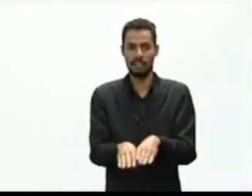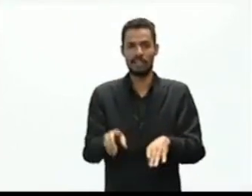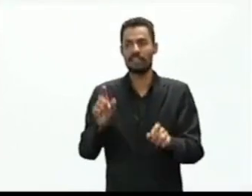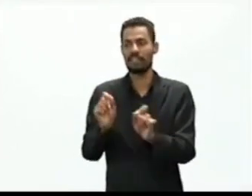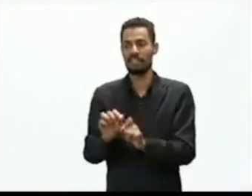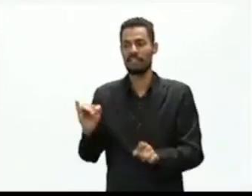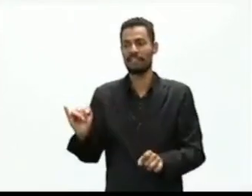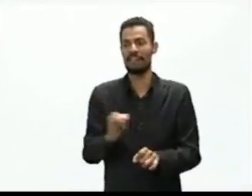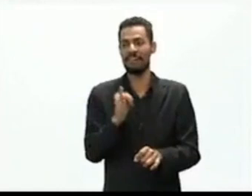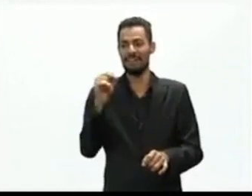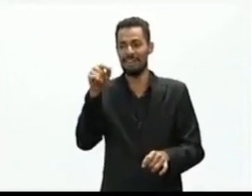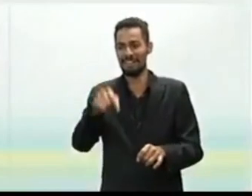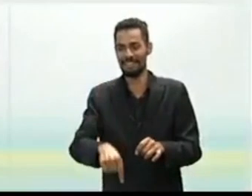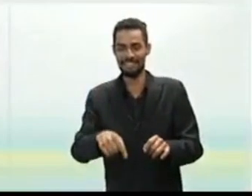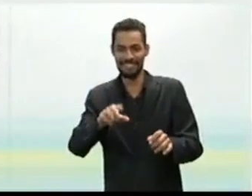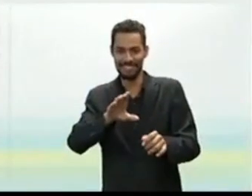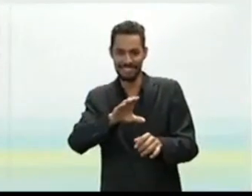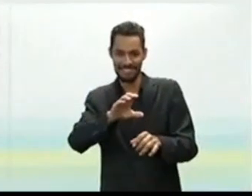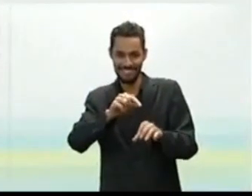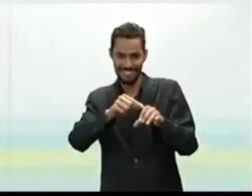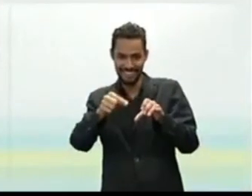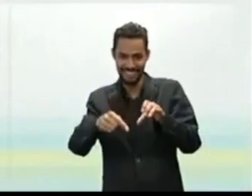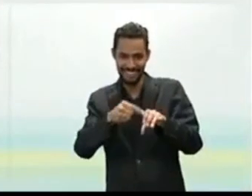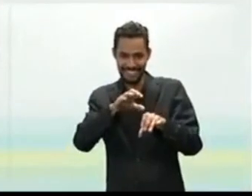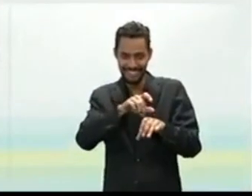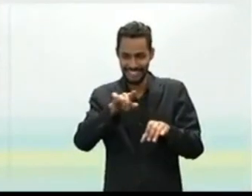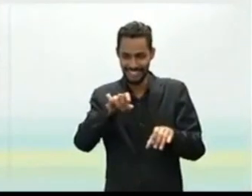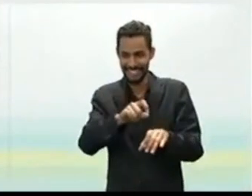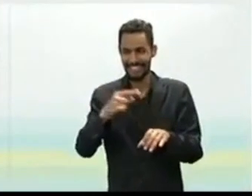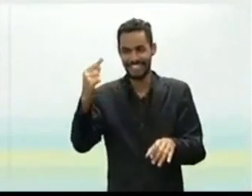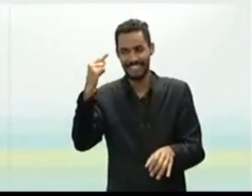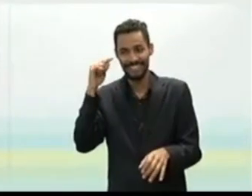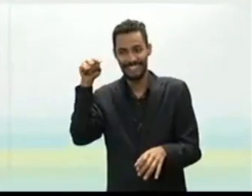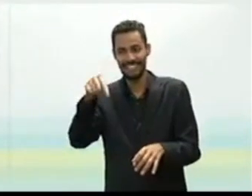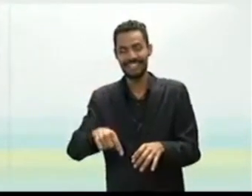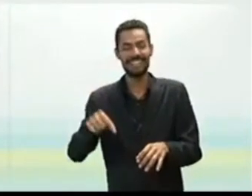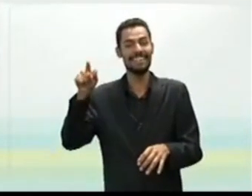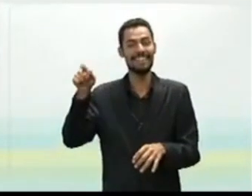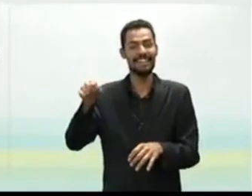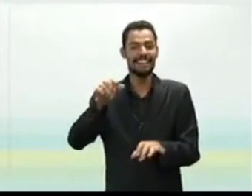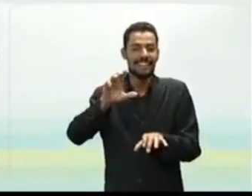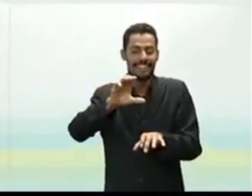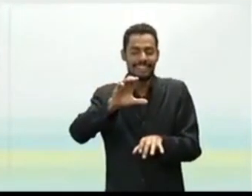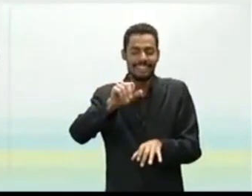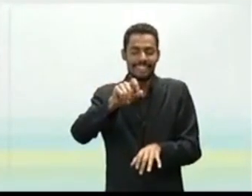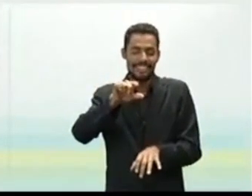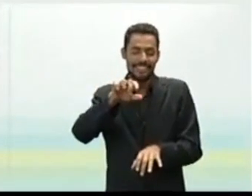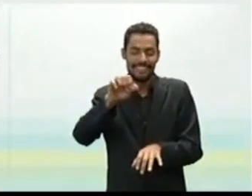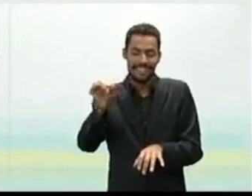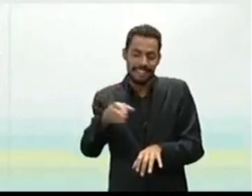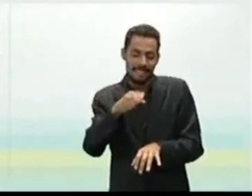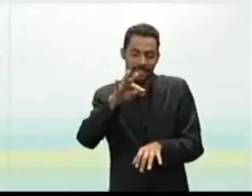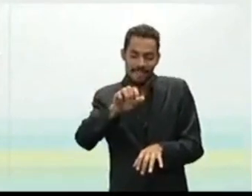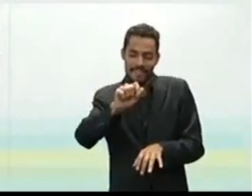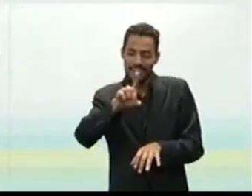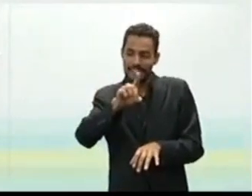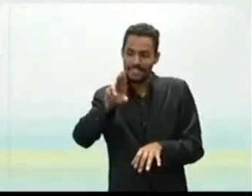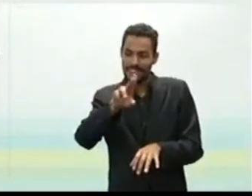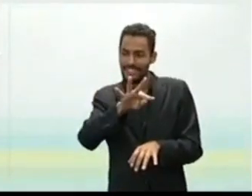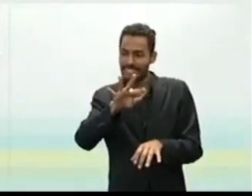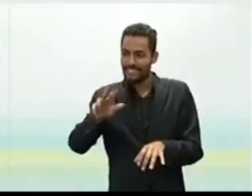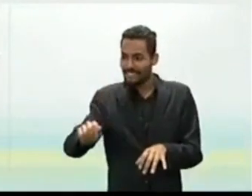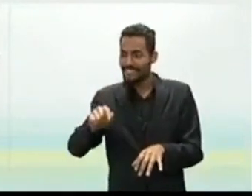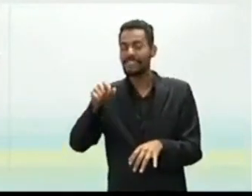Tudo nosso veio delas. As células-tronco adultas, aí elas já têm uma limitação porque